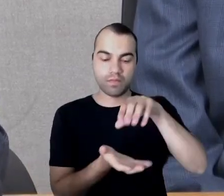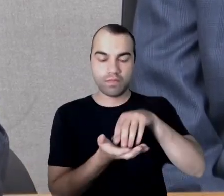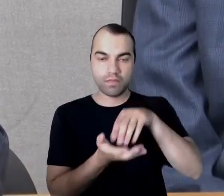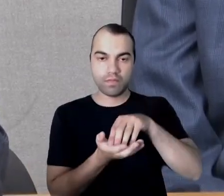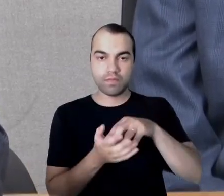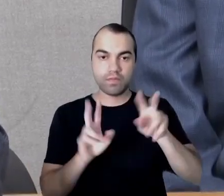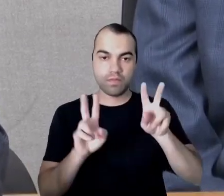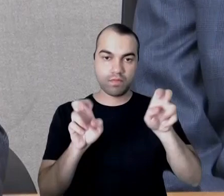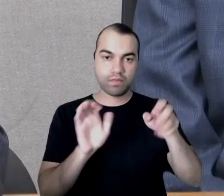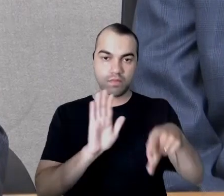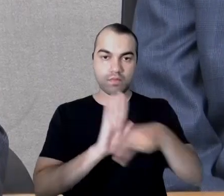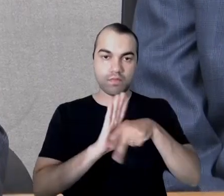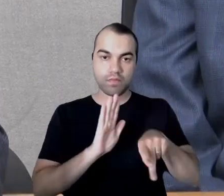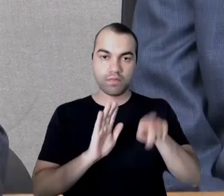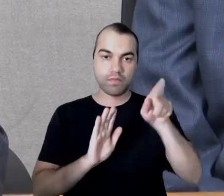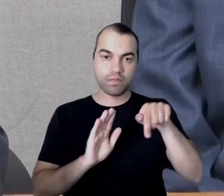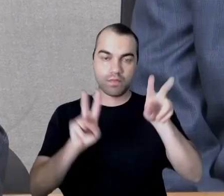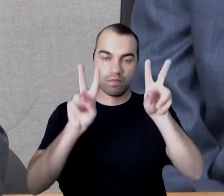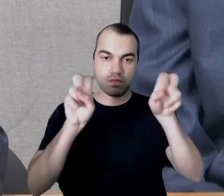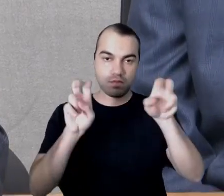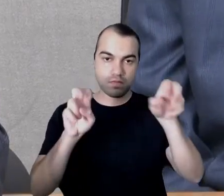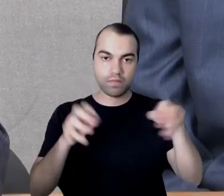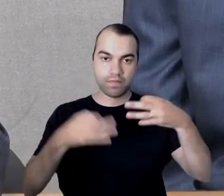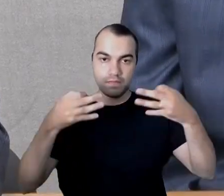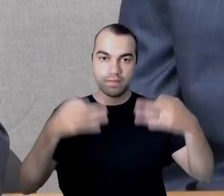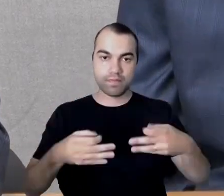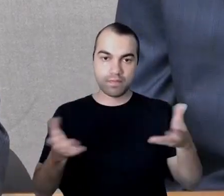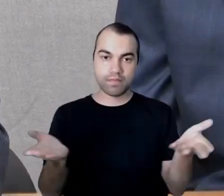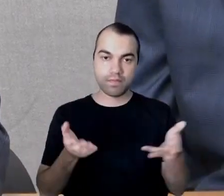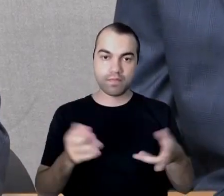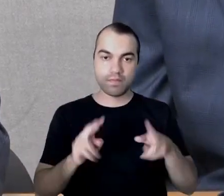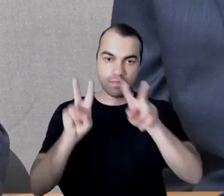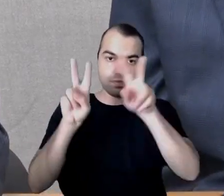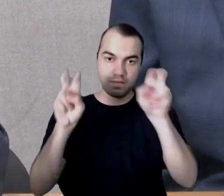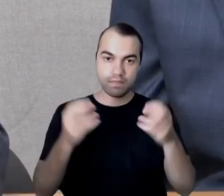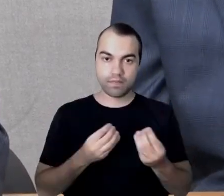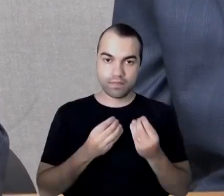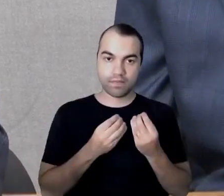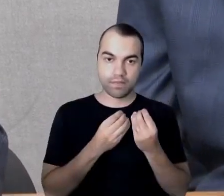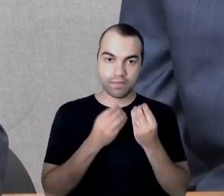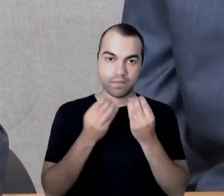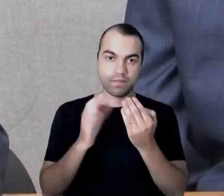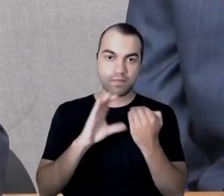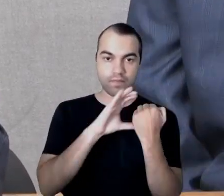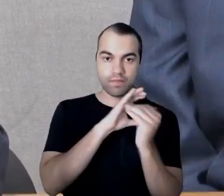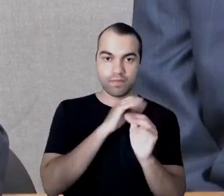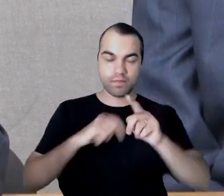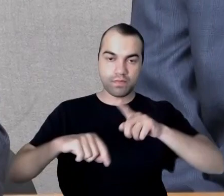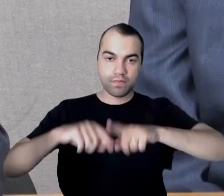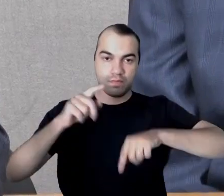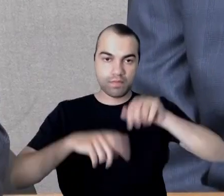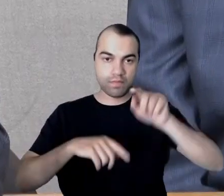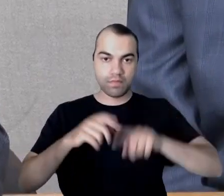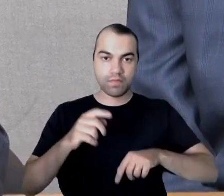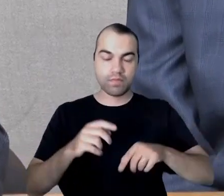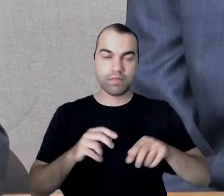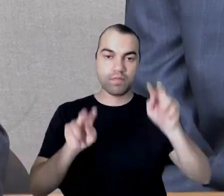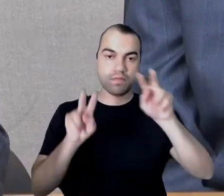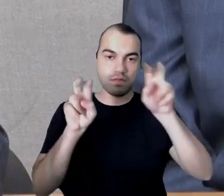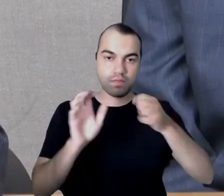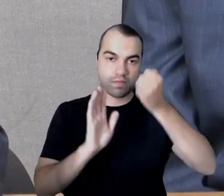formais relativas à proposição eu passo as questões materiais e no que diz respeito às questões